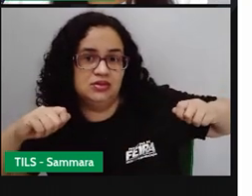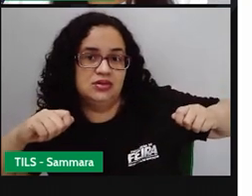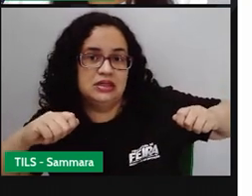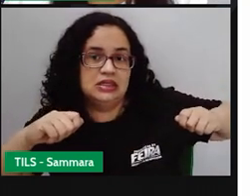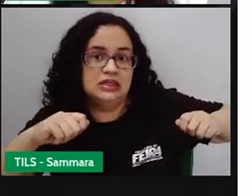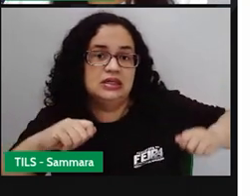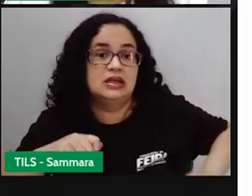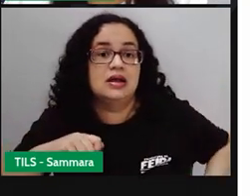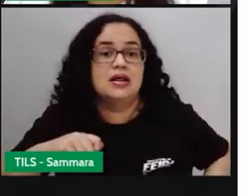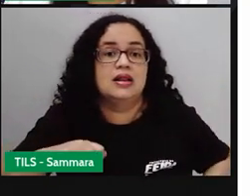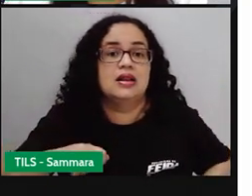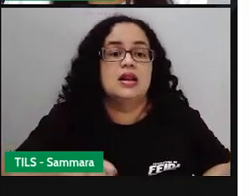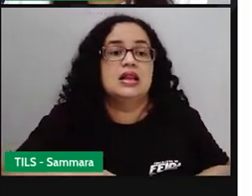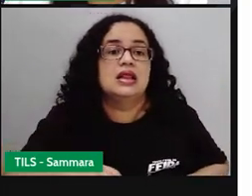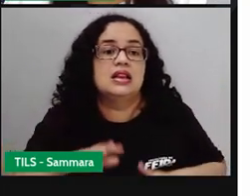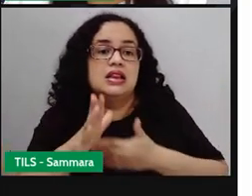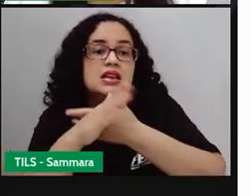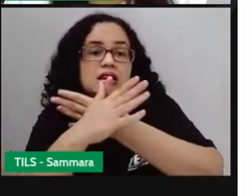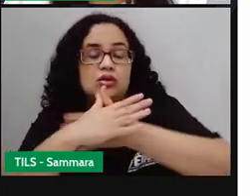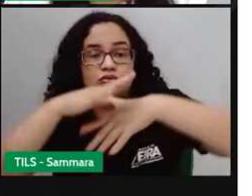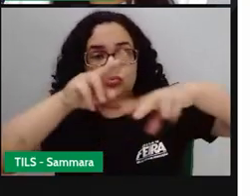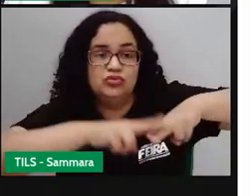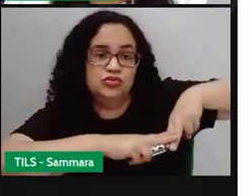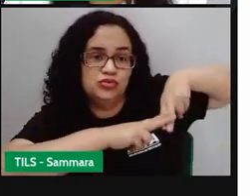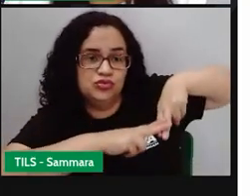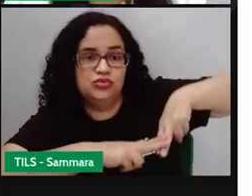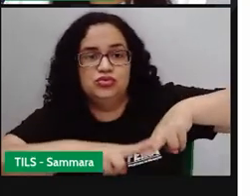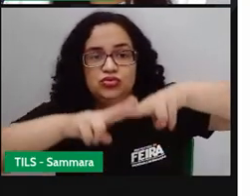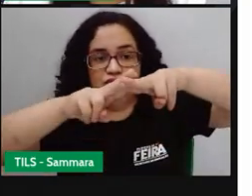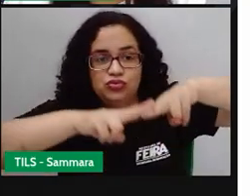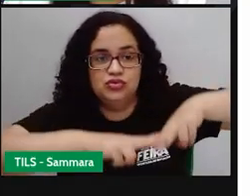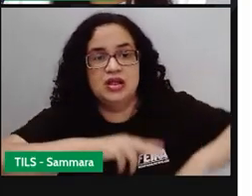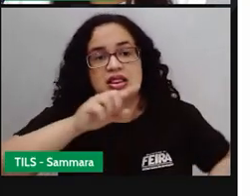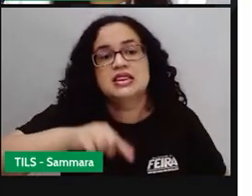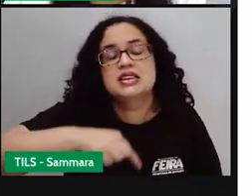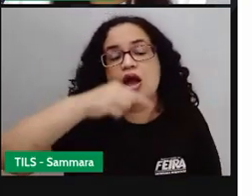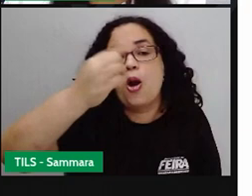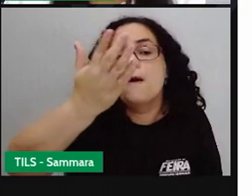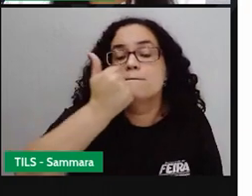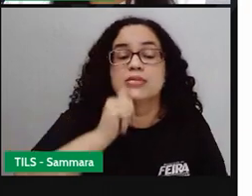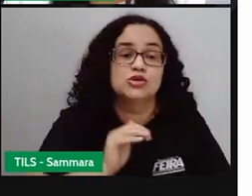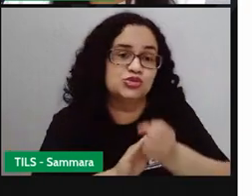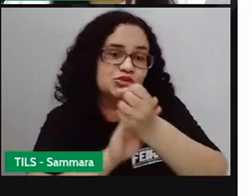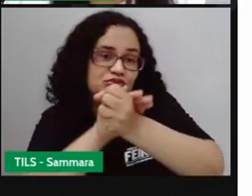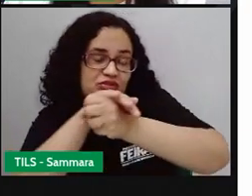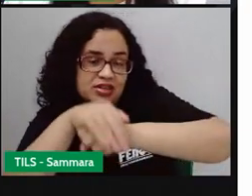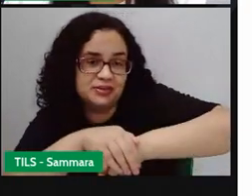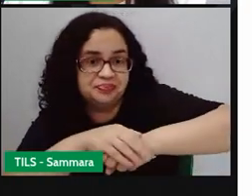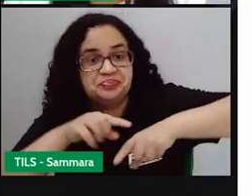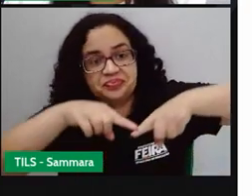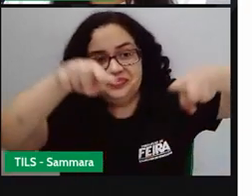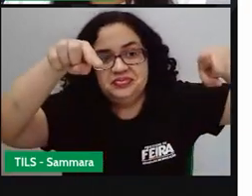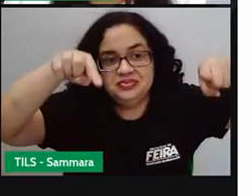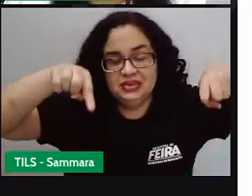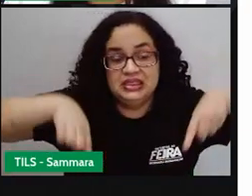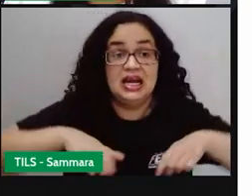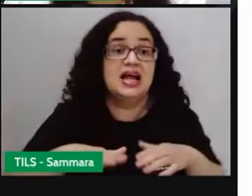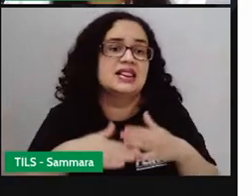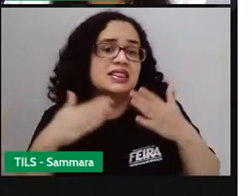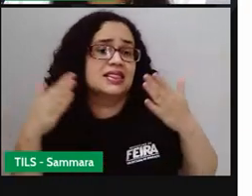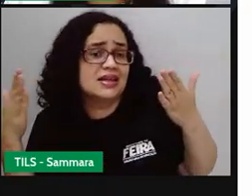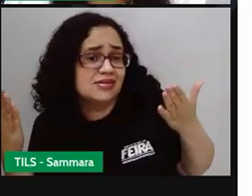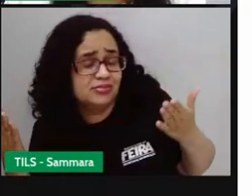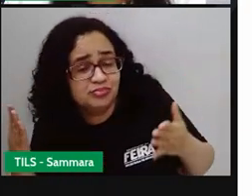fio de linha na perna da cadeira de balanço. Depois do jantar, nós fomos para a sala. Então, de